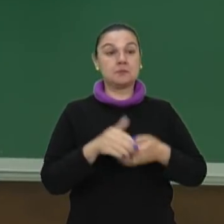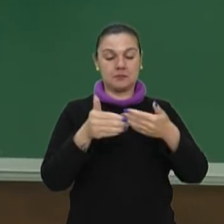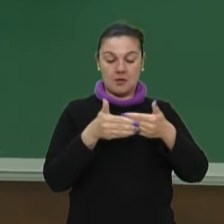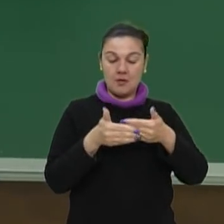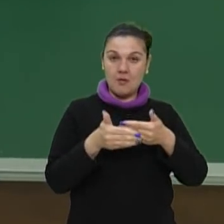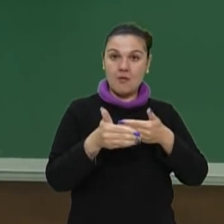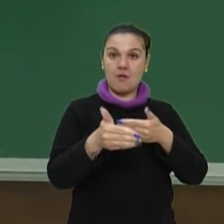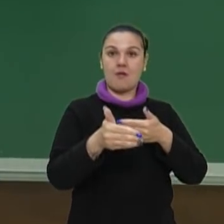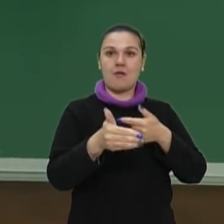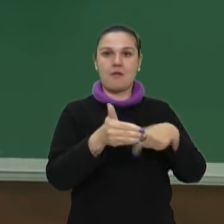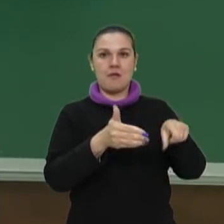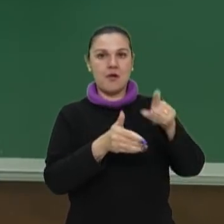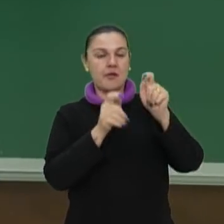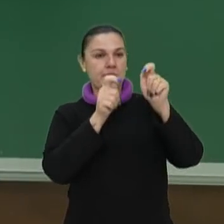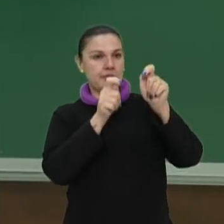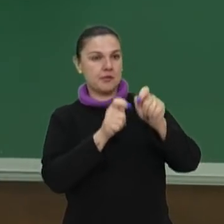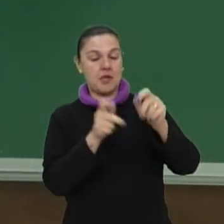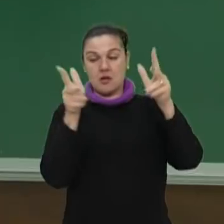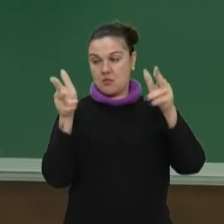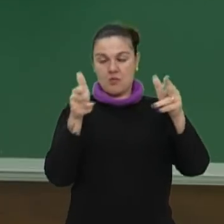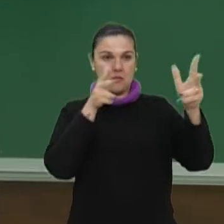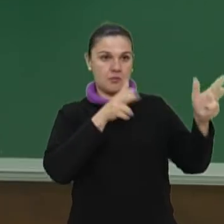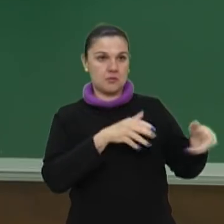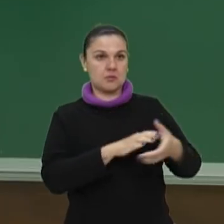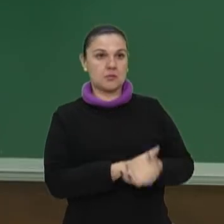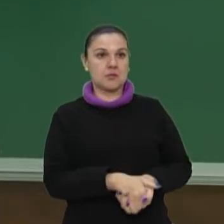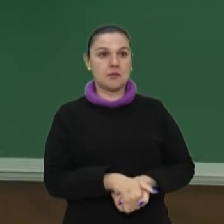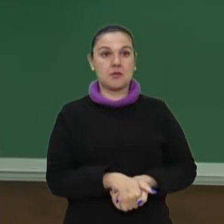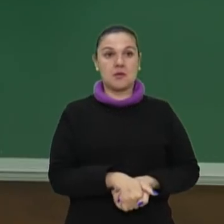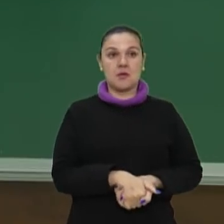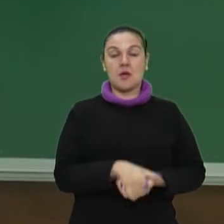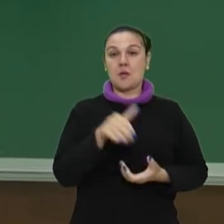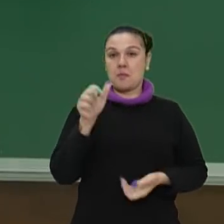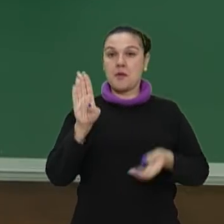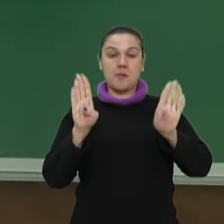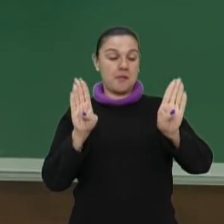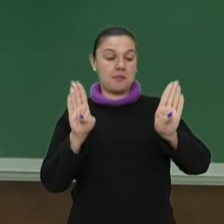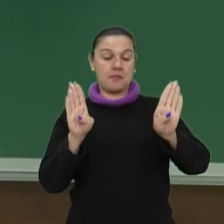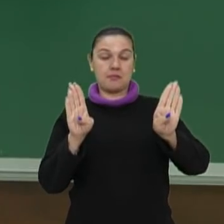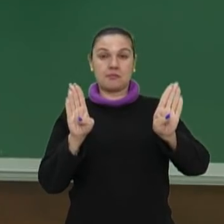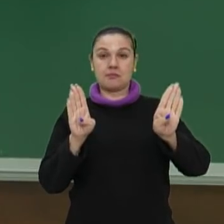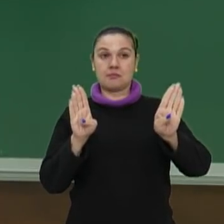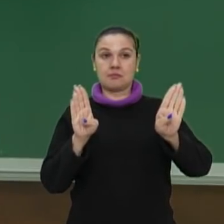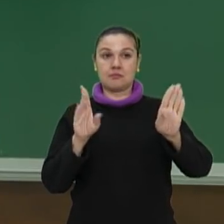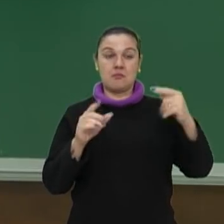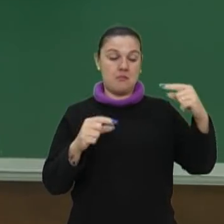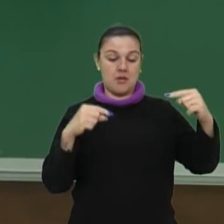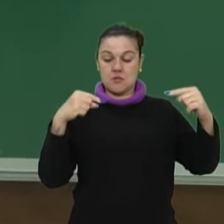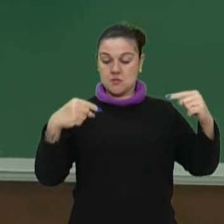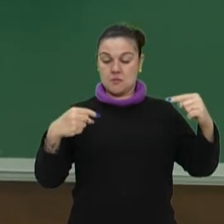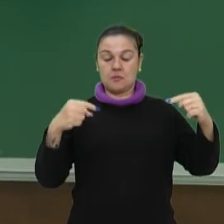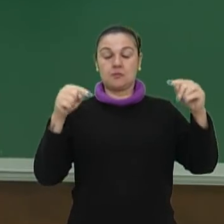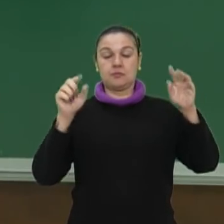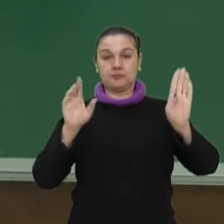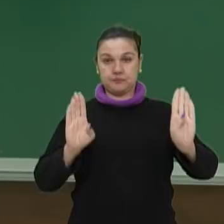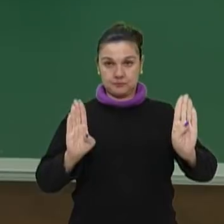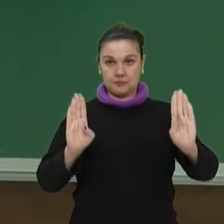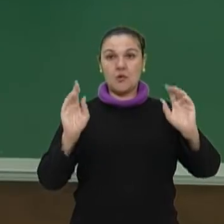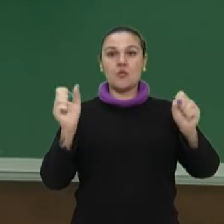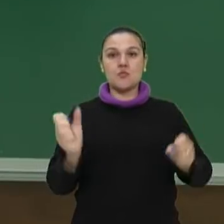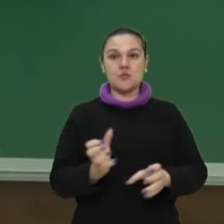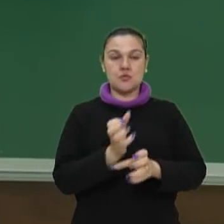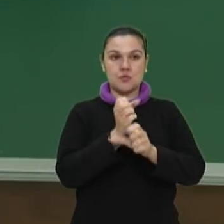partir de agora eu posso somar os termos semelhantes. Esse menos b com esse menos b são termos semelhantes, é possível fazer a